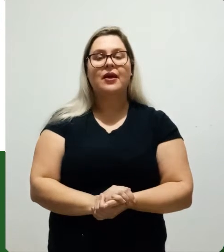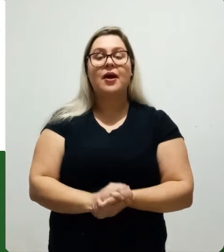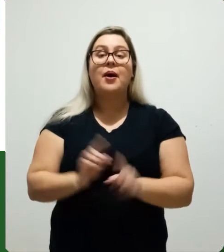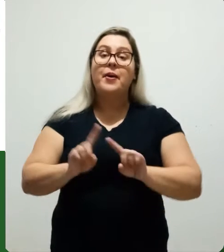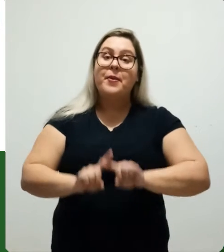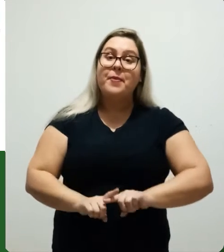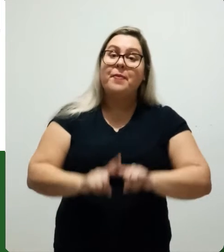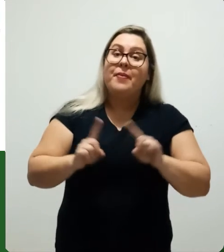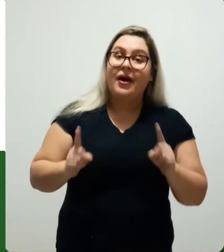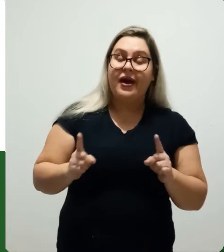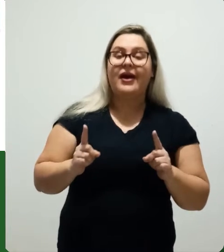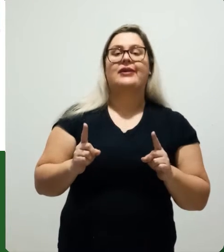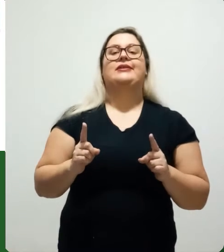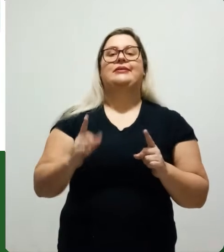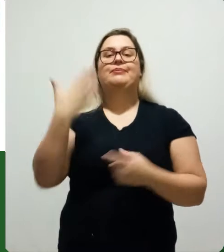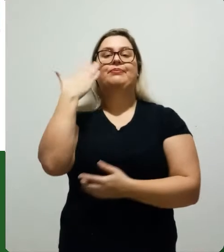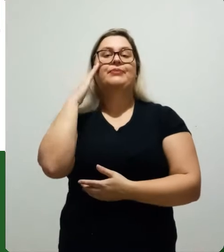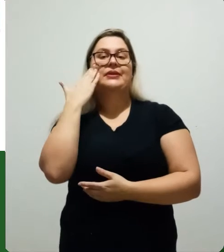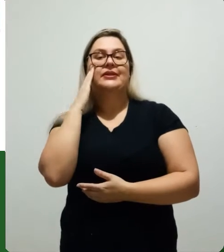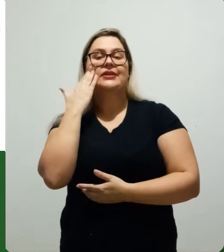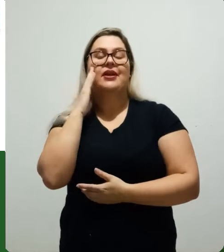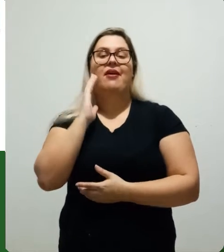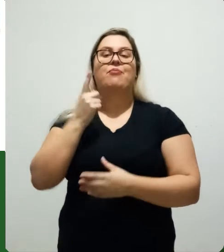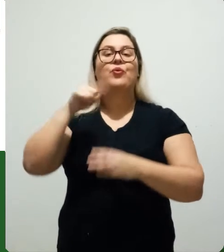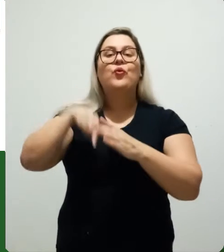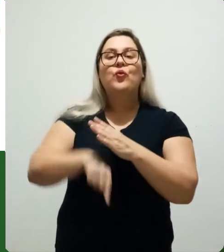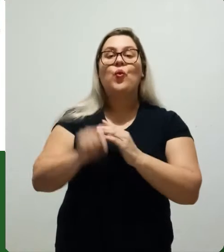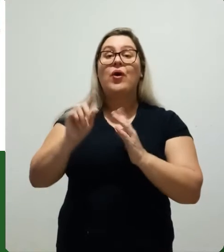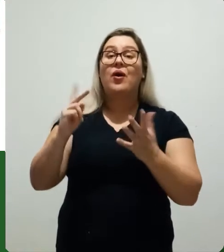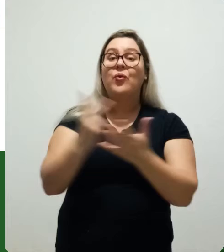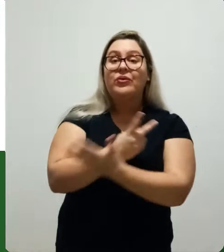ok? Bom, mas para a gente entender um